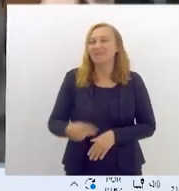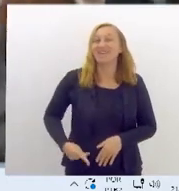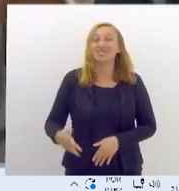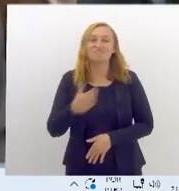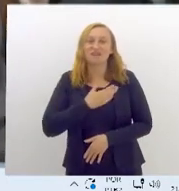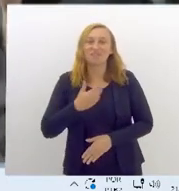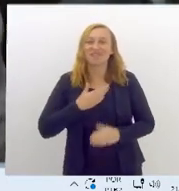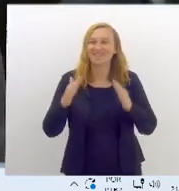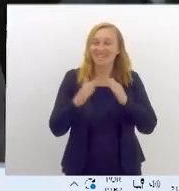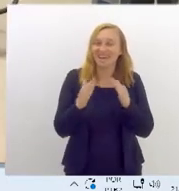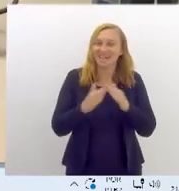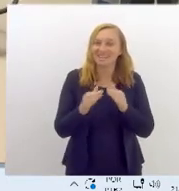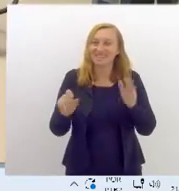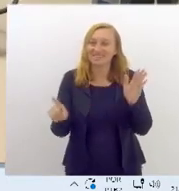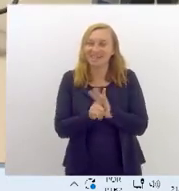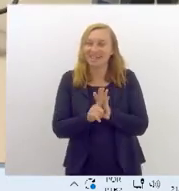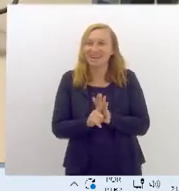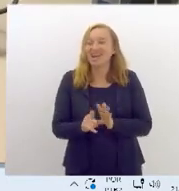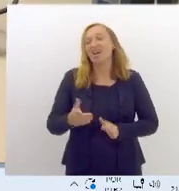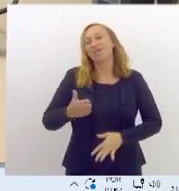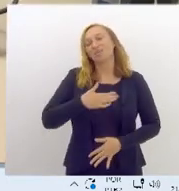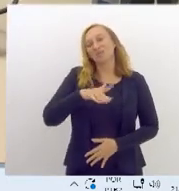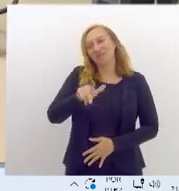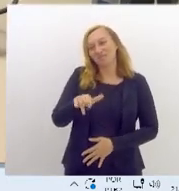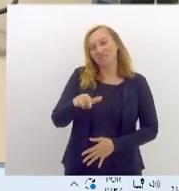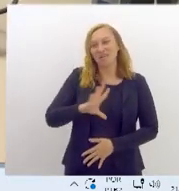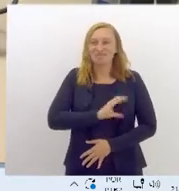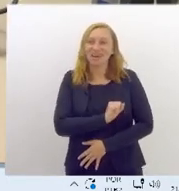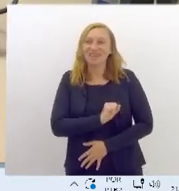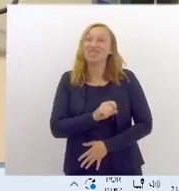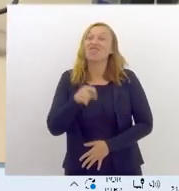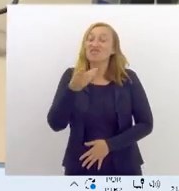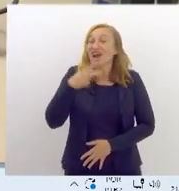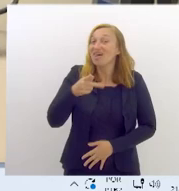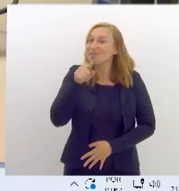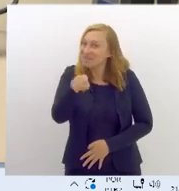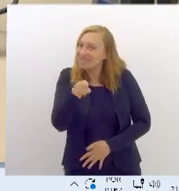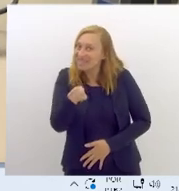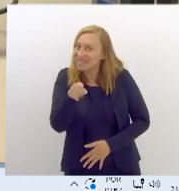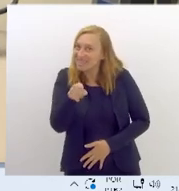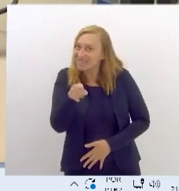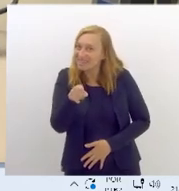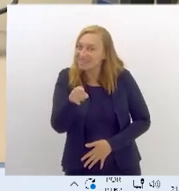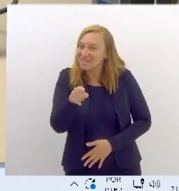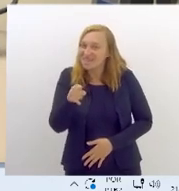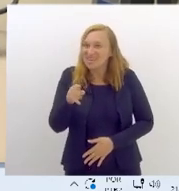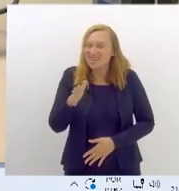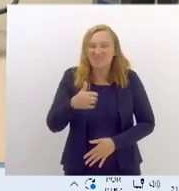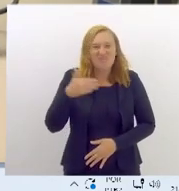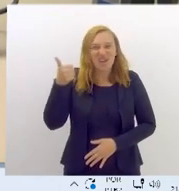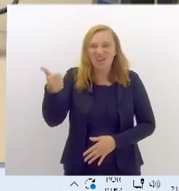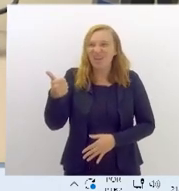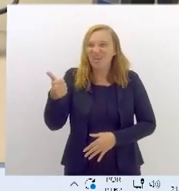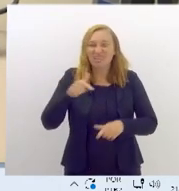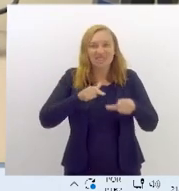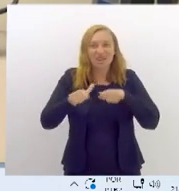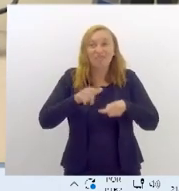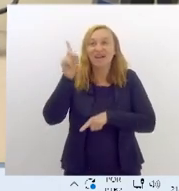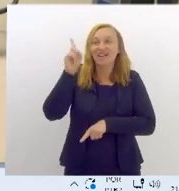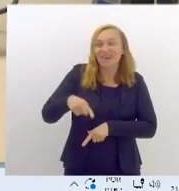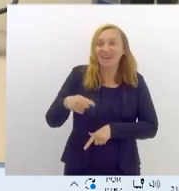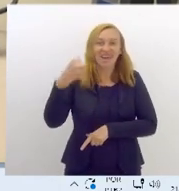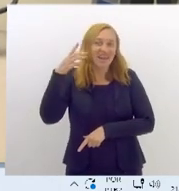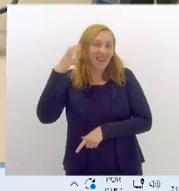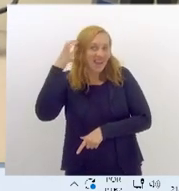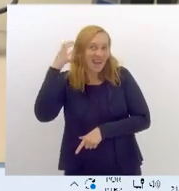mim dessa casa Legislativa meu querido irmão e quero dizer a você uma coisa um dos seus maiores feitos Sem dúvida alguma foi